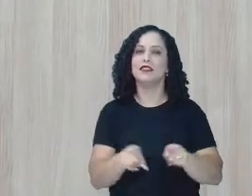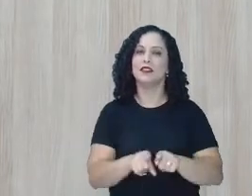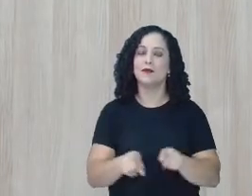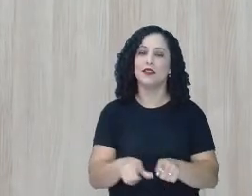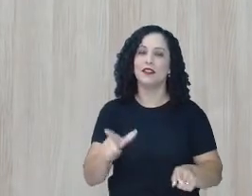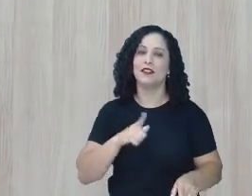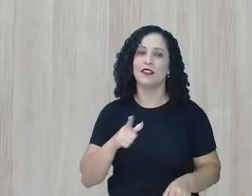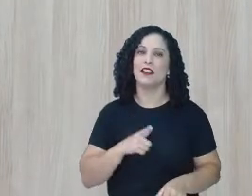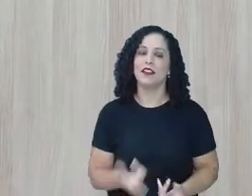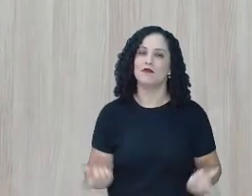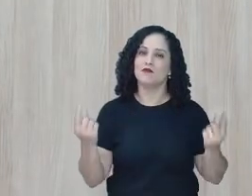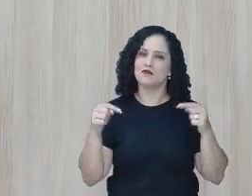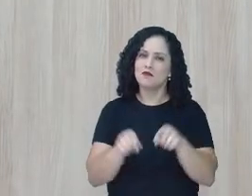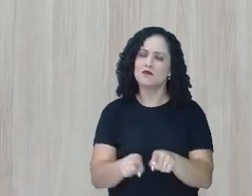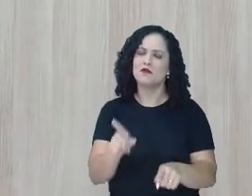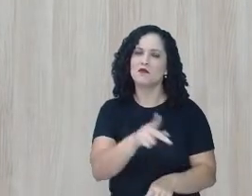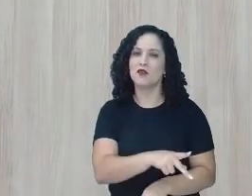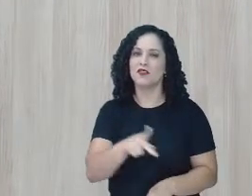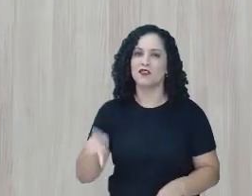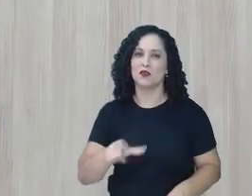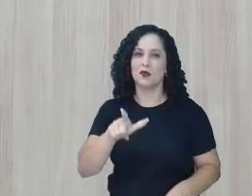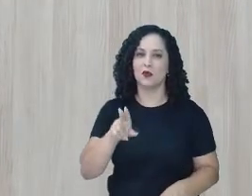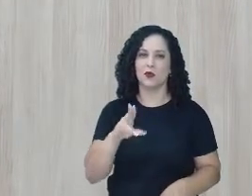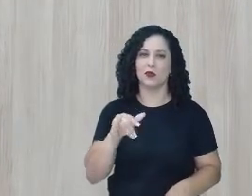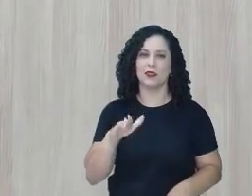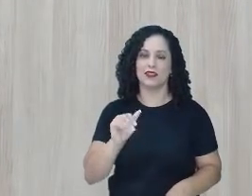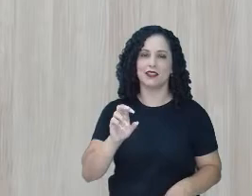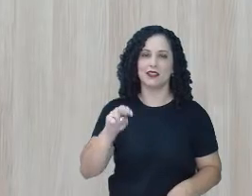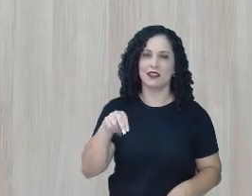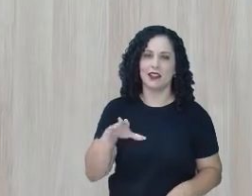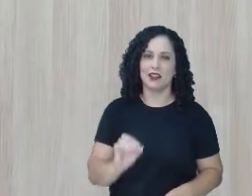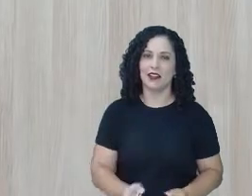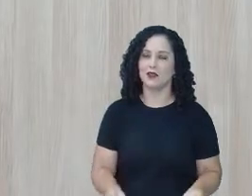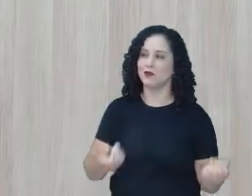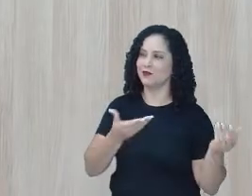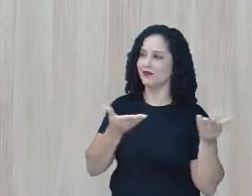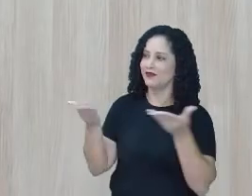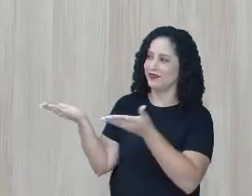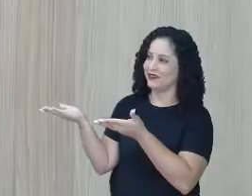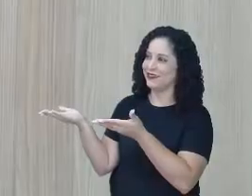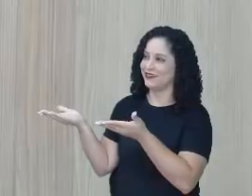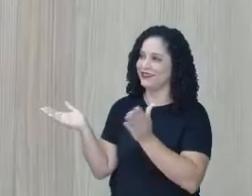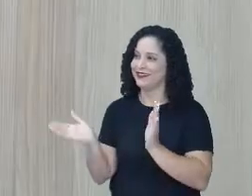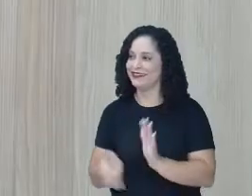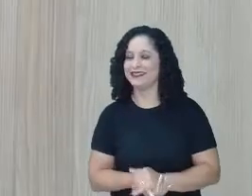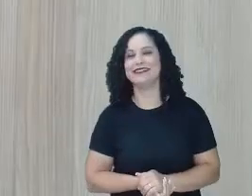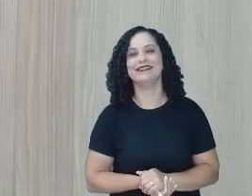do meu parceiro, professor Luciano. Professor Luciano, receba esse shalom.